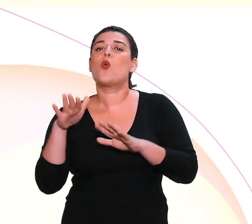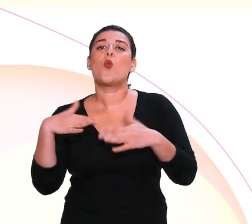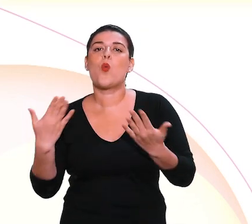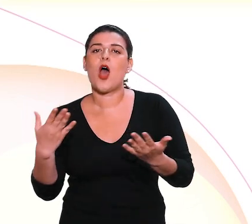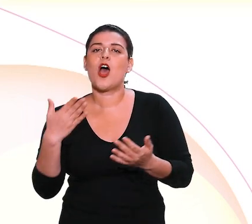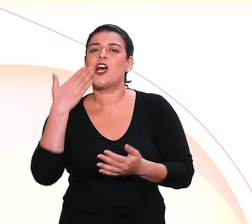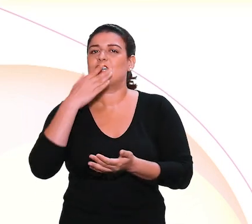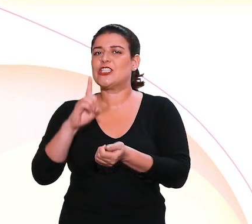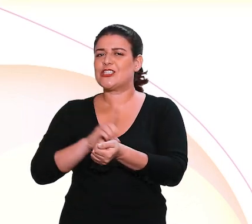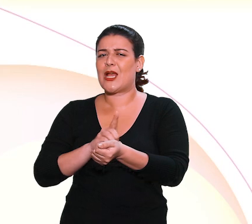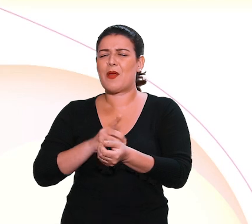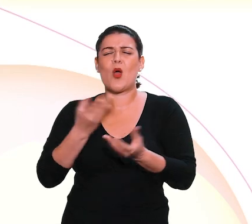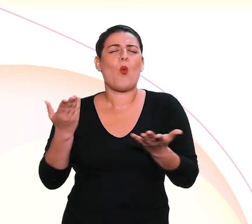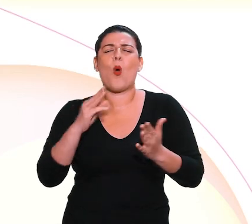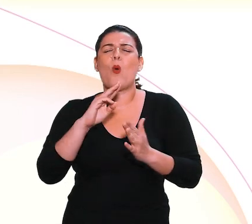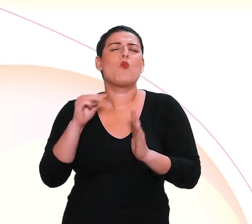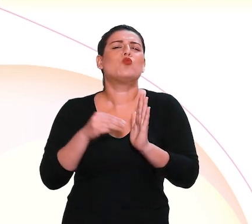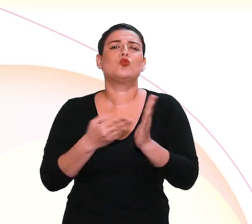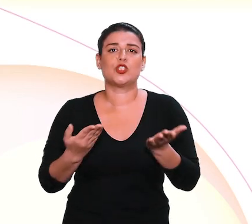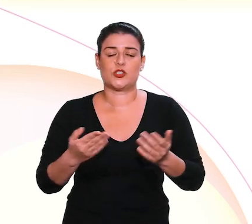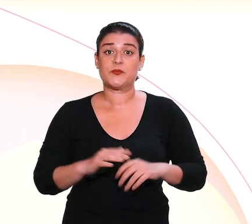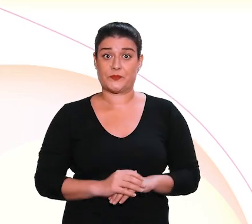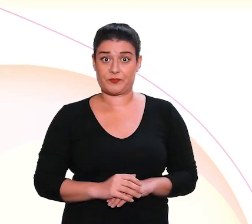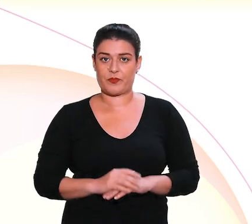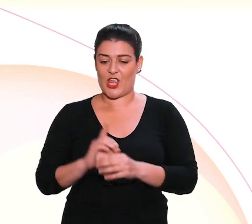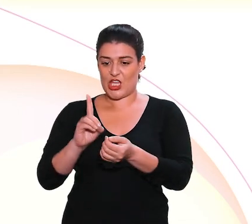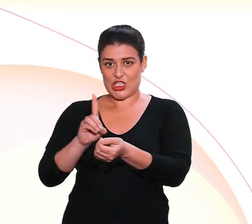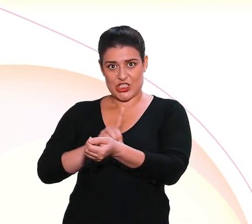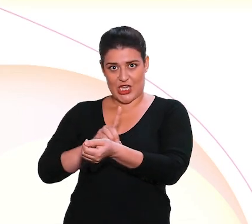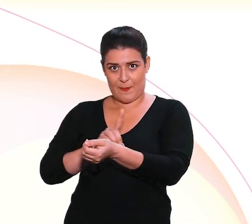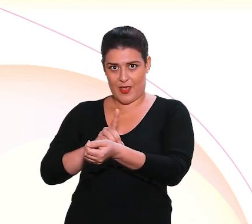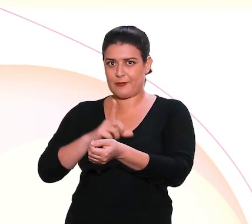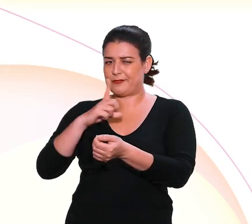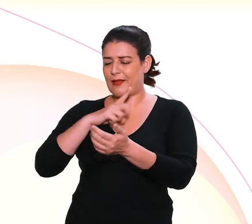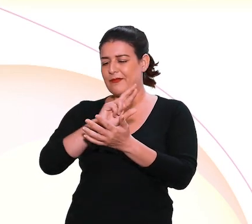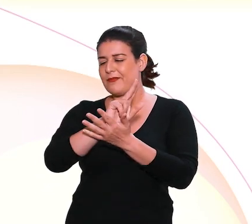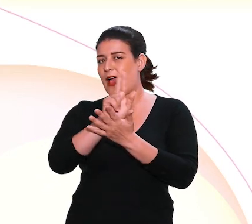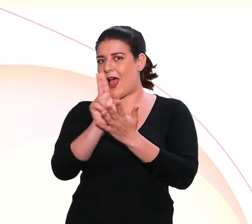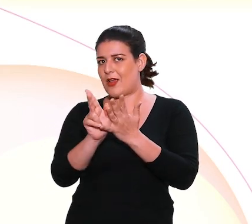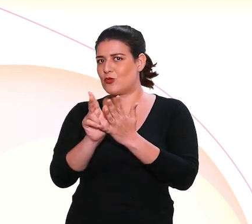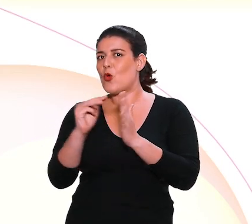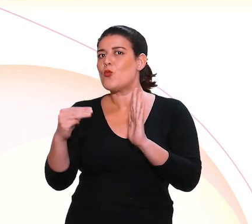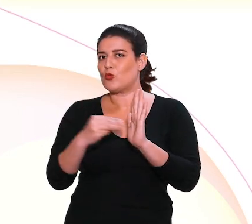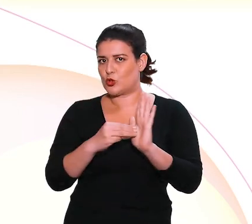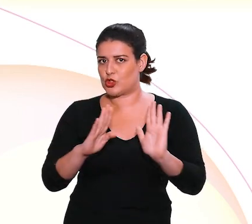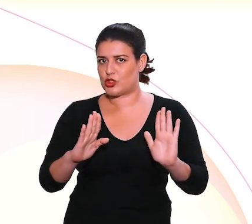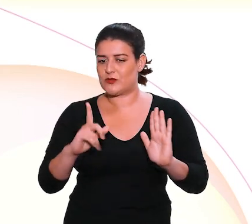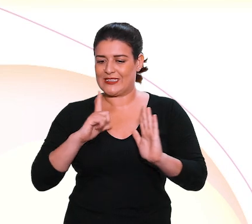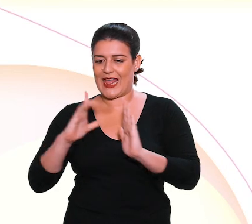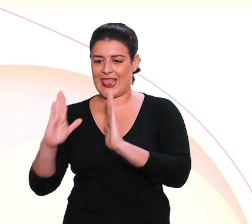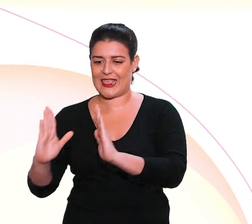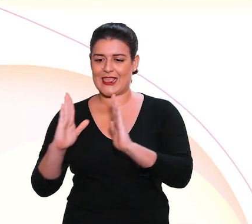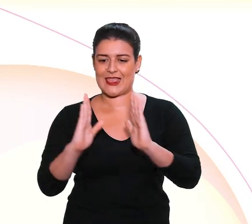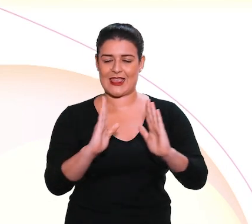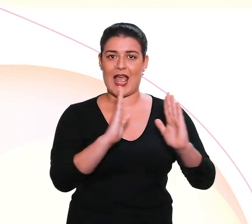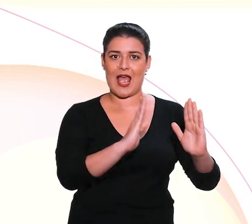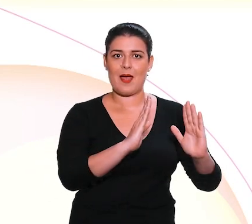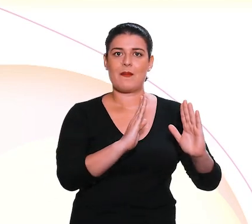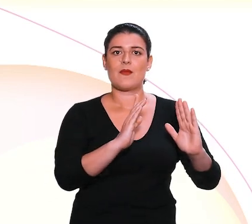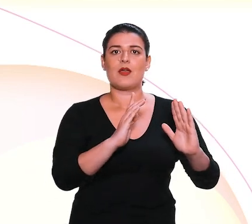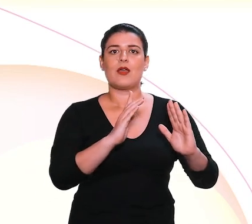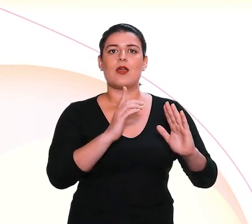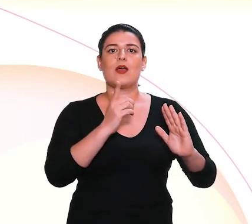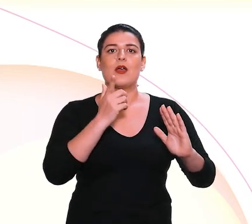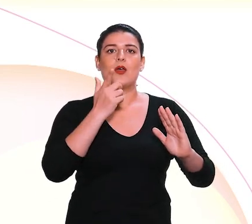que é a explicação disso tudo? O diabetes, ele pode influenciar de várias formas nas etapas que levariam